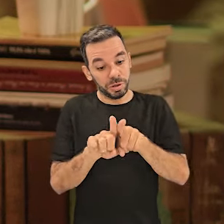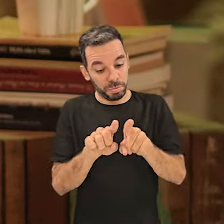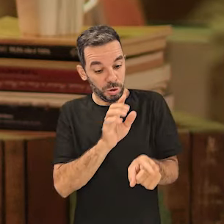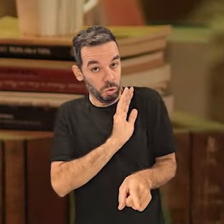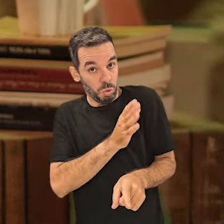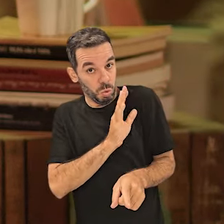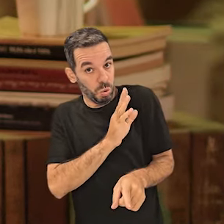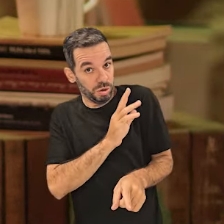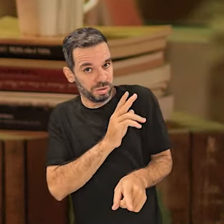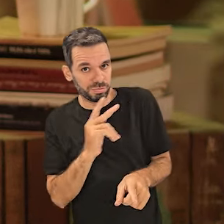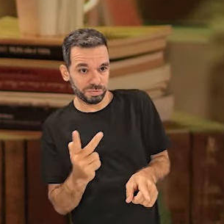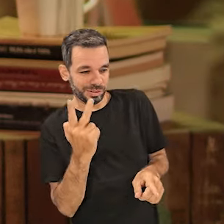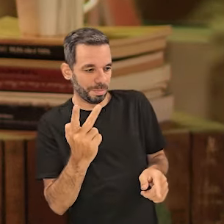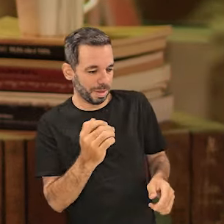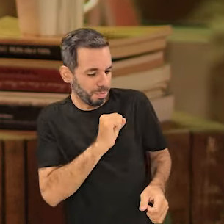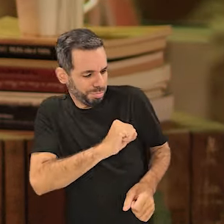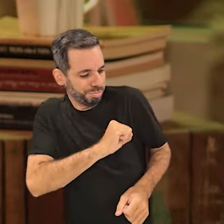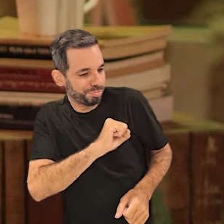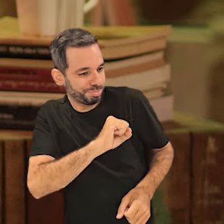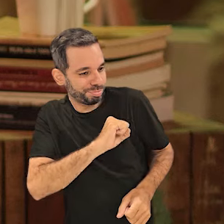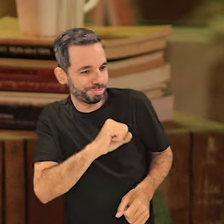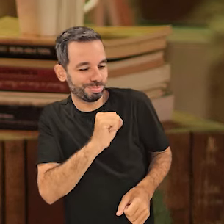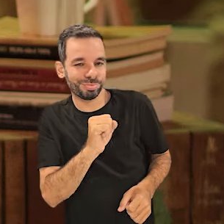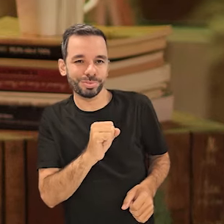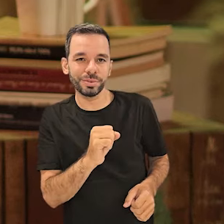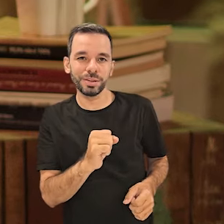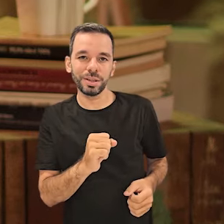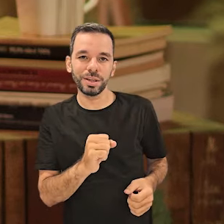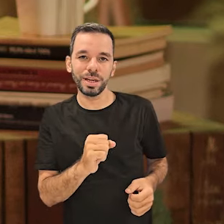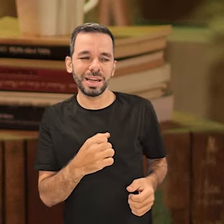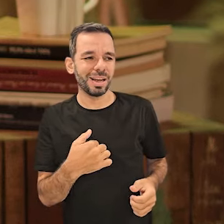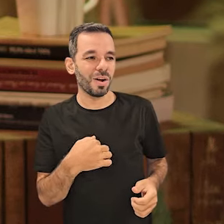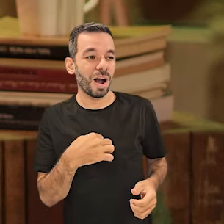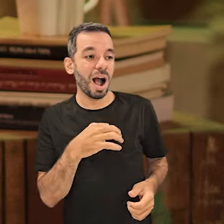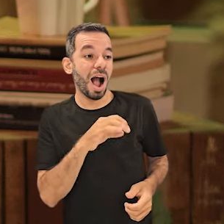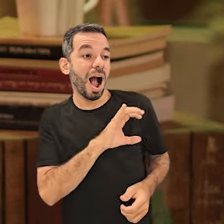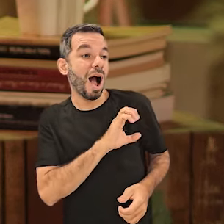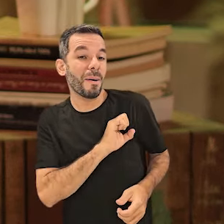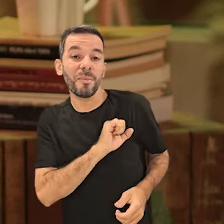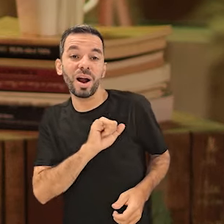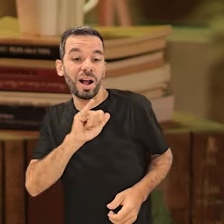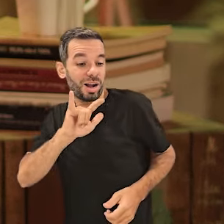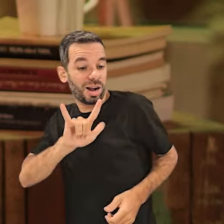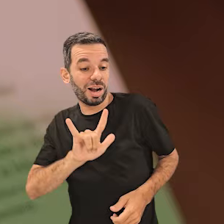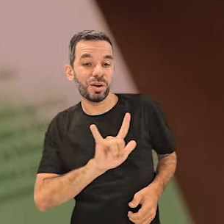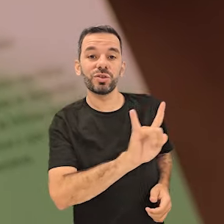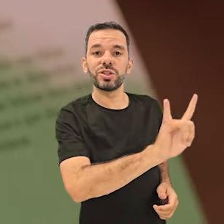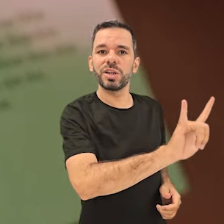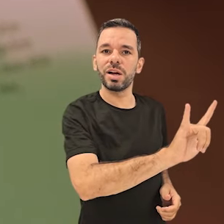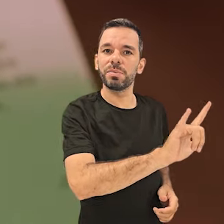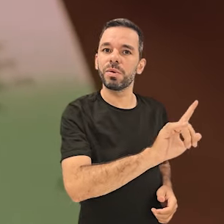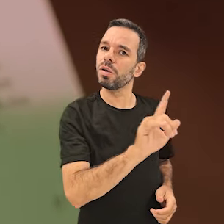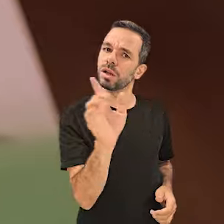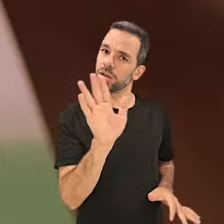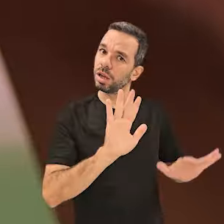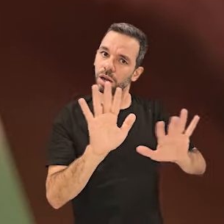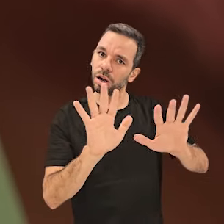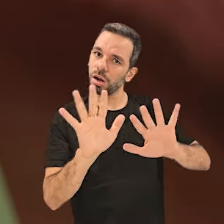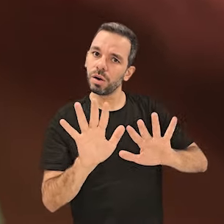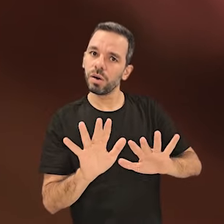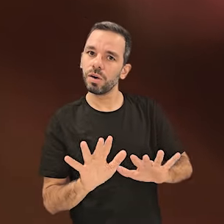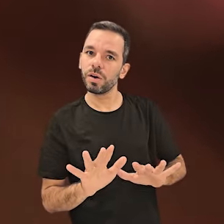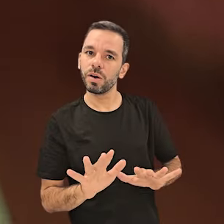elixir que acalma, que mexe fundo na emoção. Amor não é só eu te amo em letras, todas